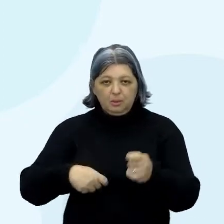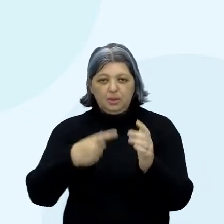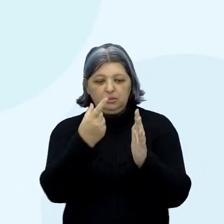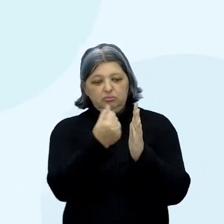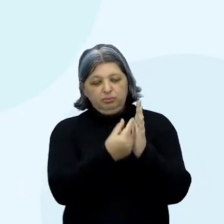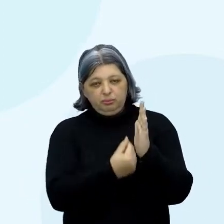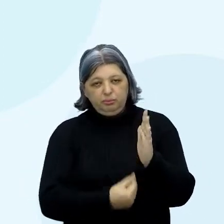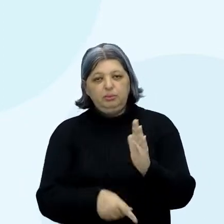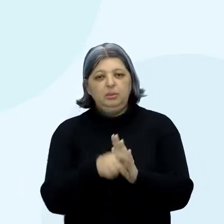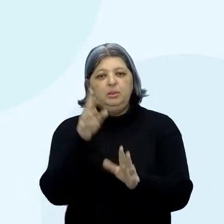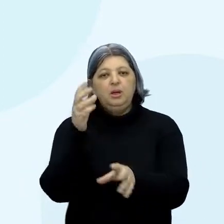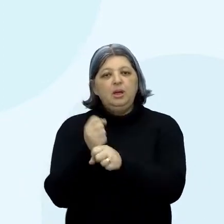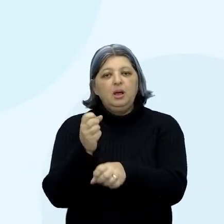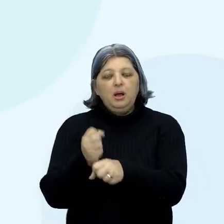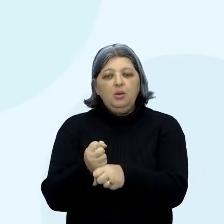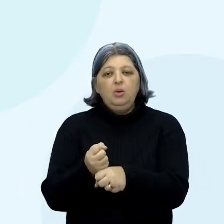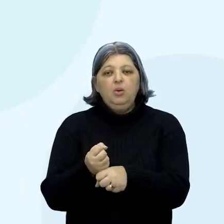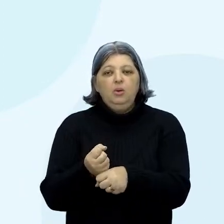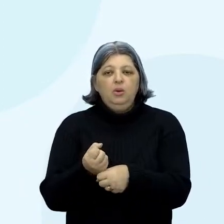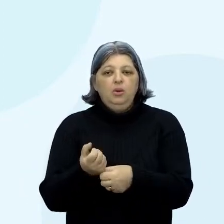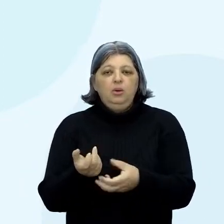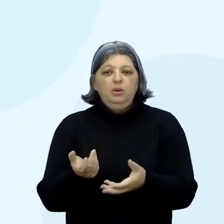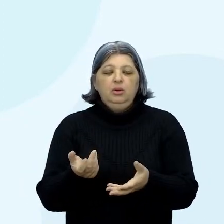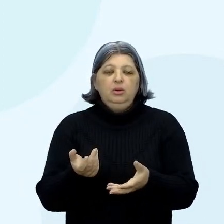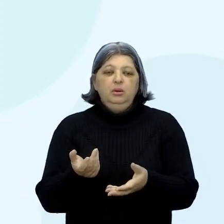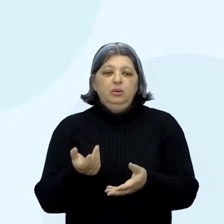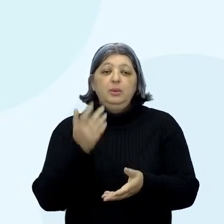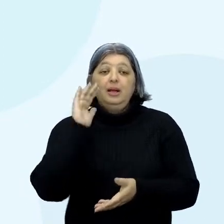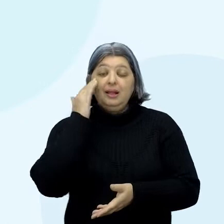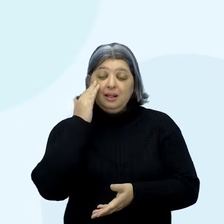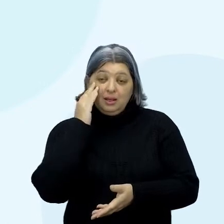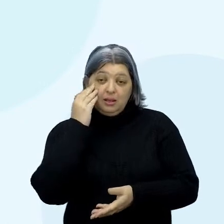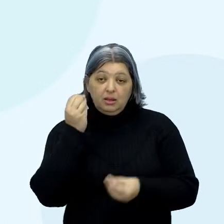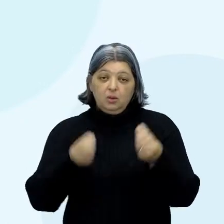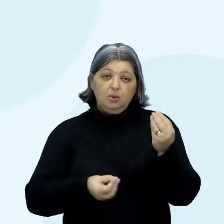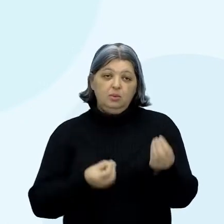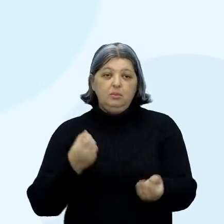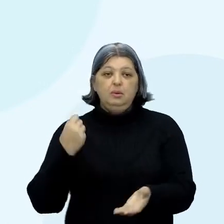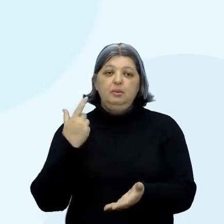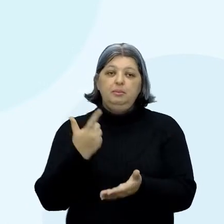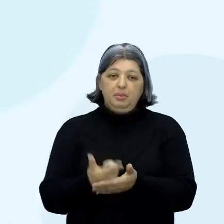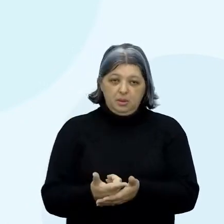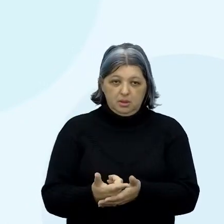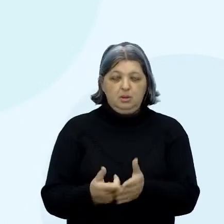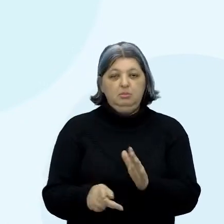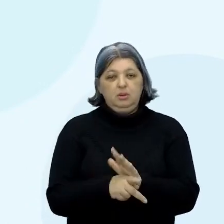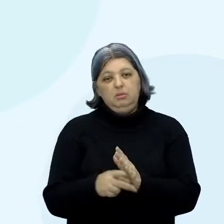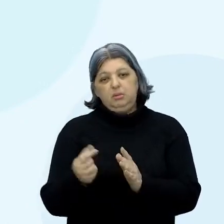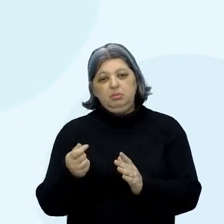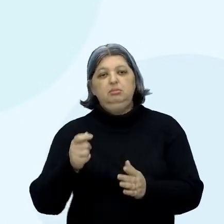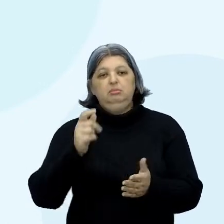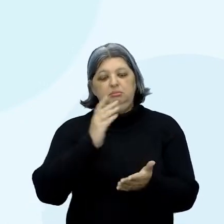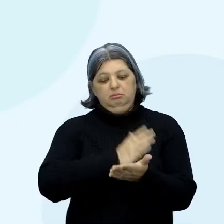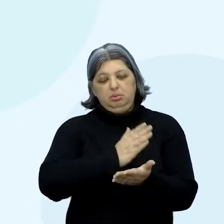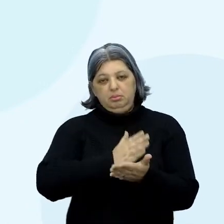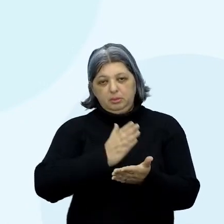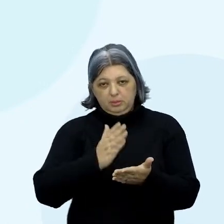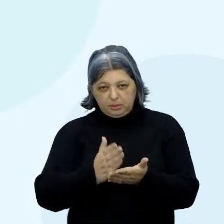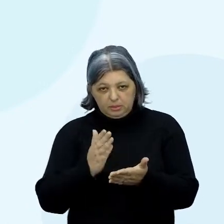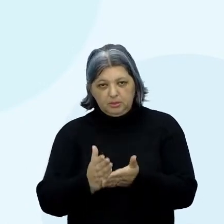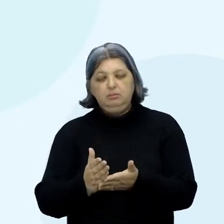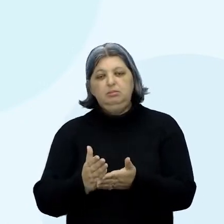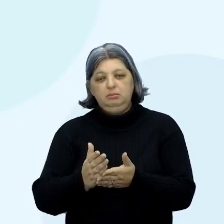os cálculos correspondentes para entender o que se paga do valor financiado ao longo período